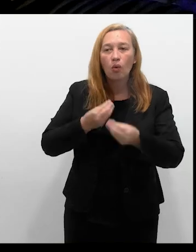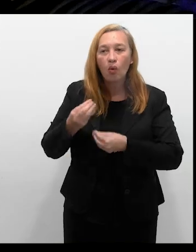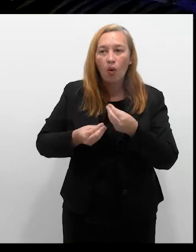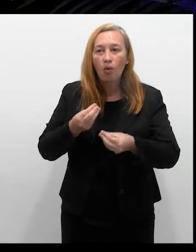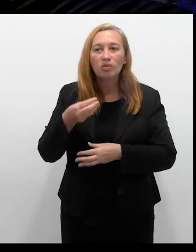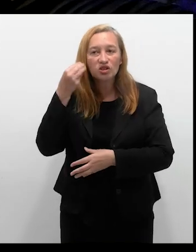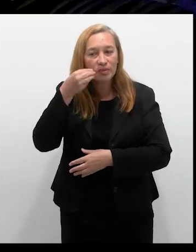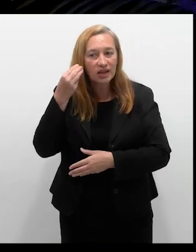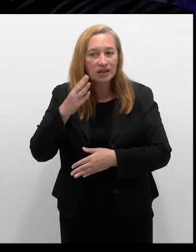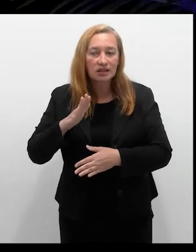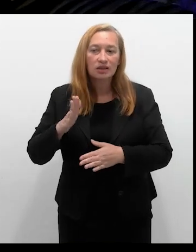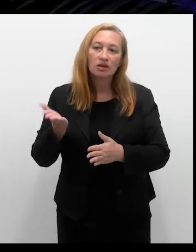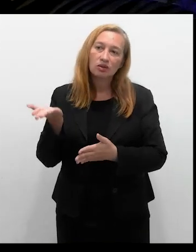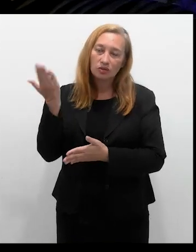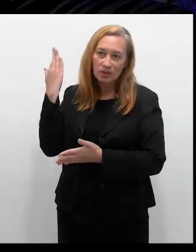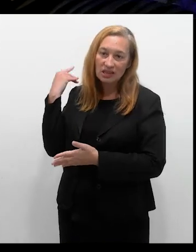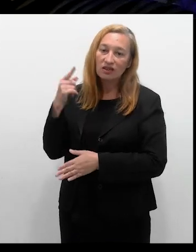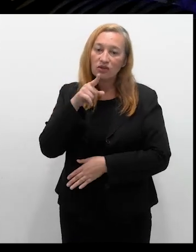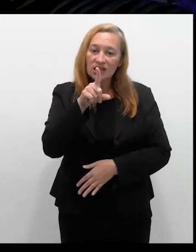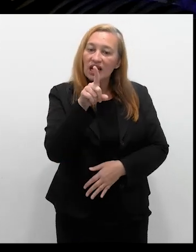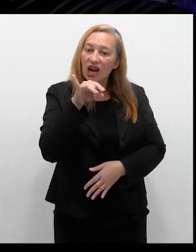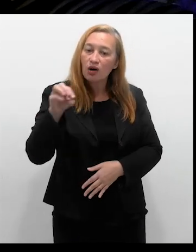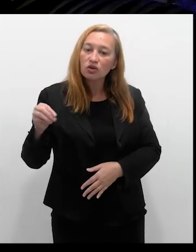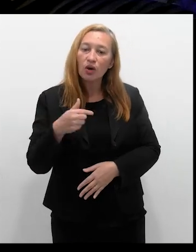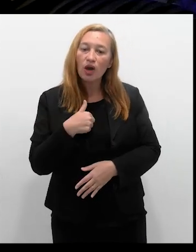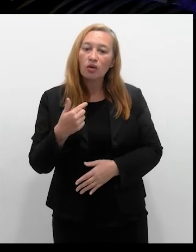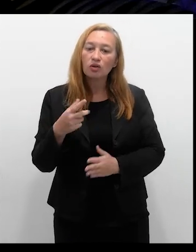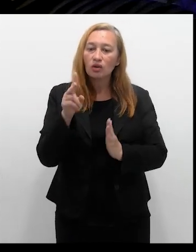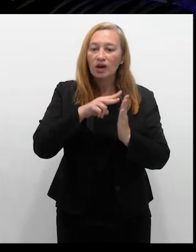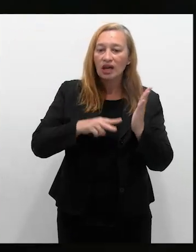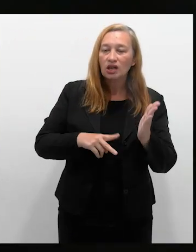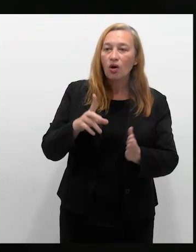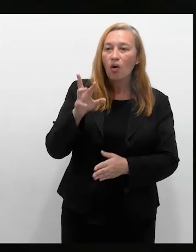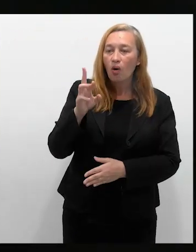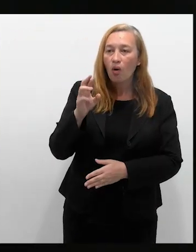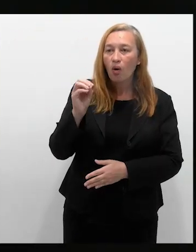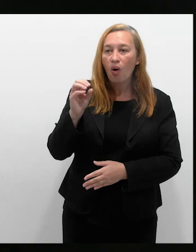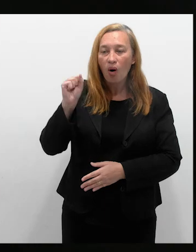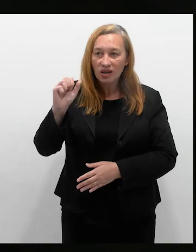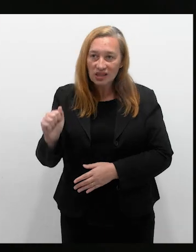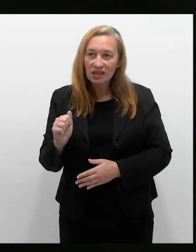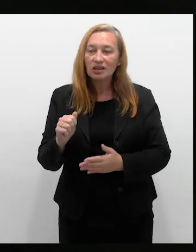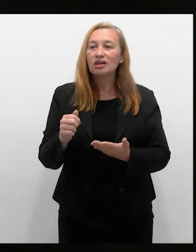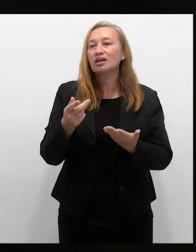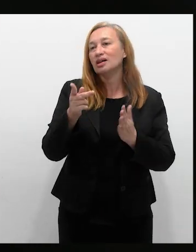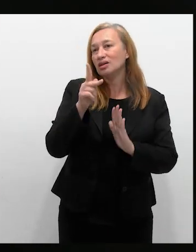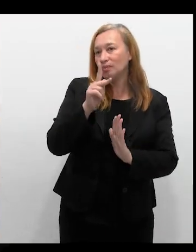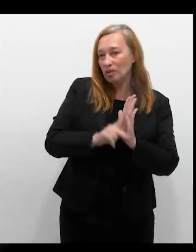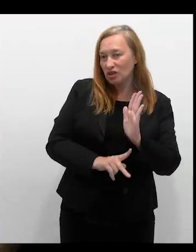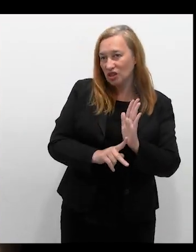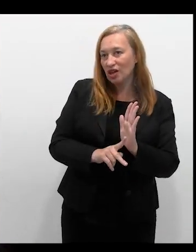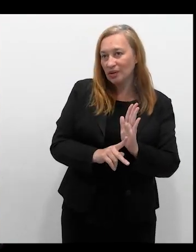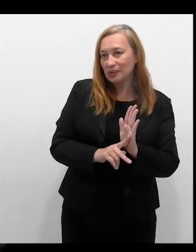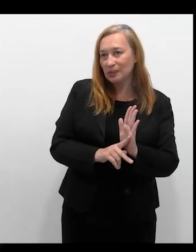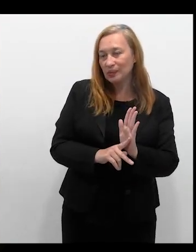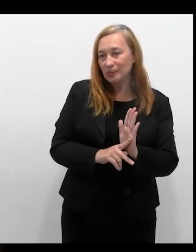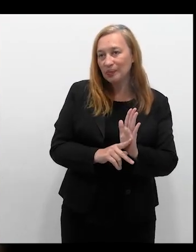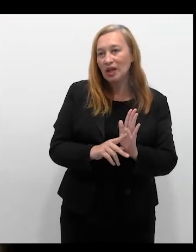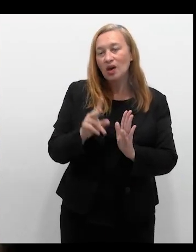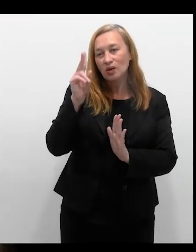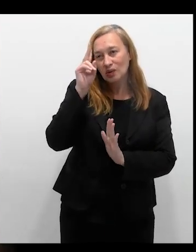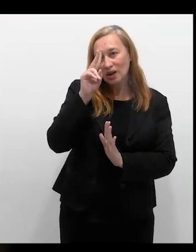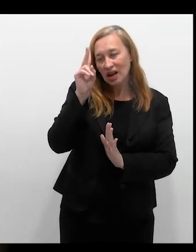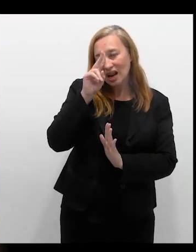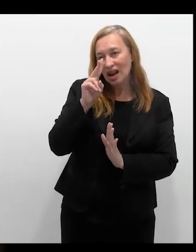indígena pensando sobre como terá sido a experiência dessa época. Você, Claudinho? Eu estou relendo Rosa porque, por causa do projeto